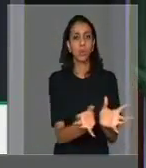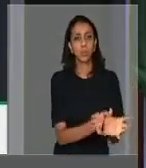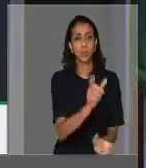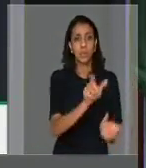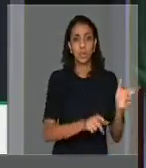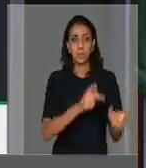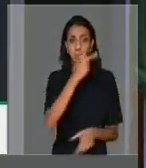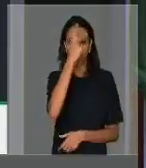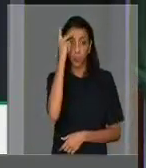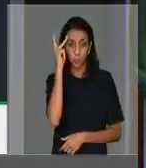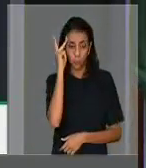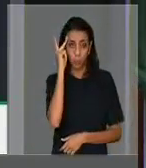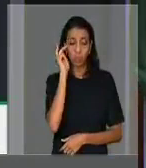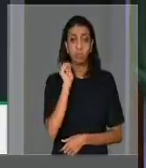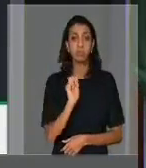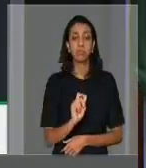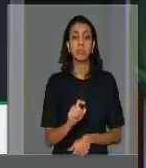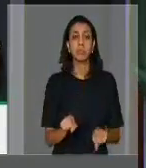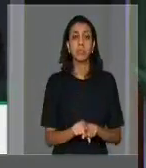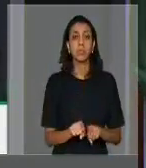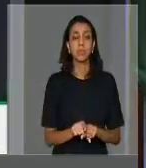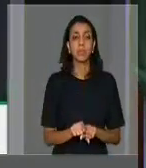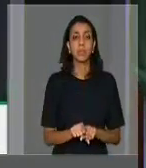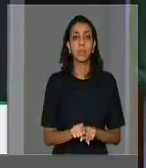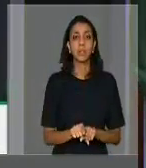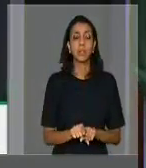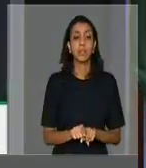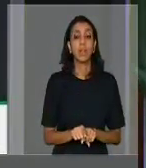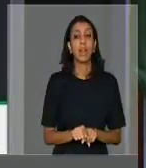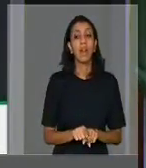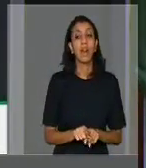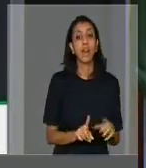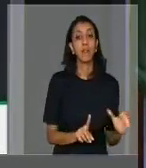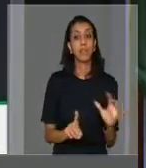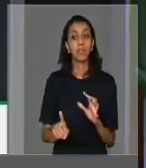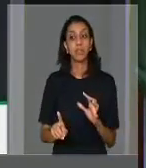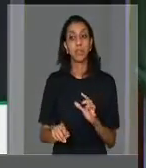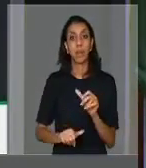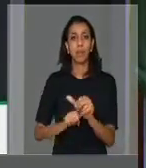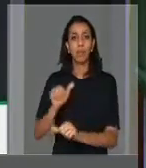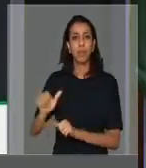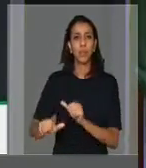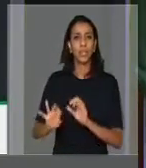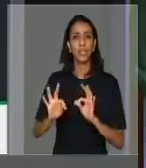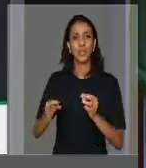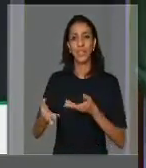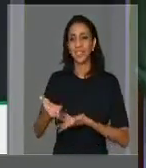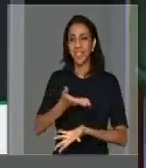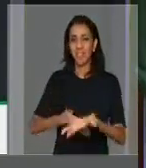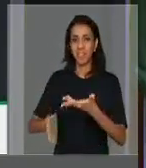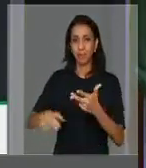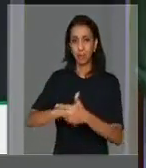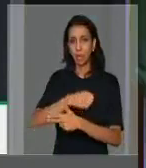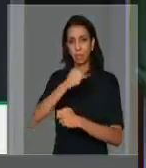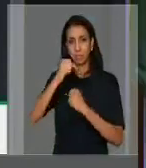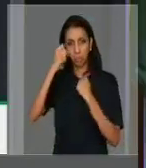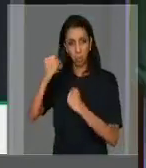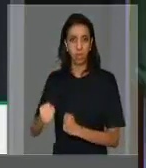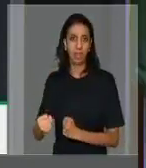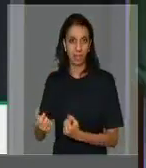maneira substantiva, altera as relações de poder. Fora disso, não é